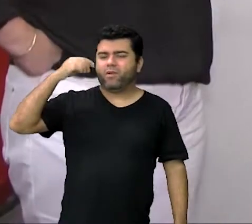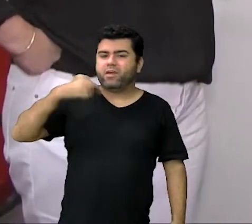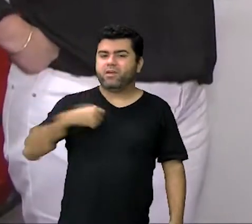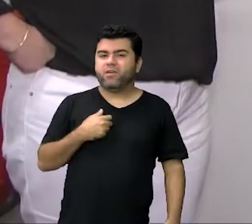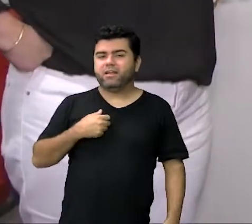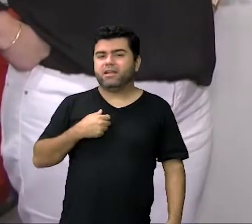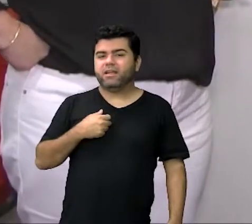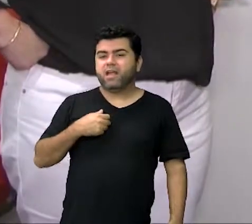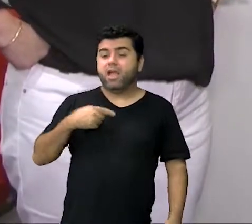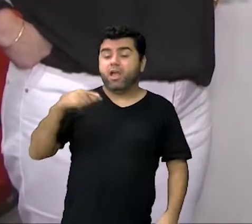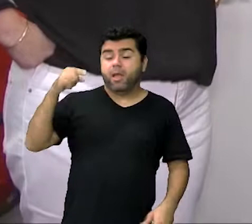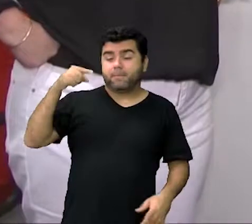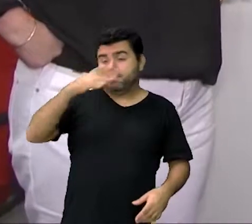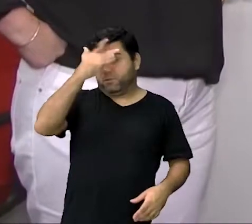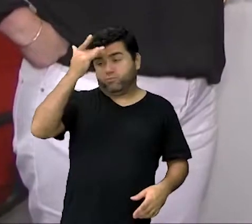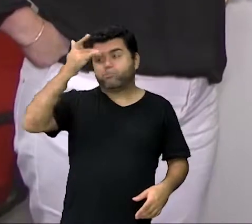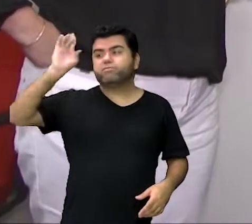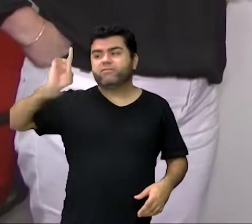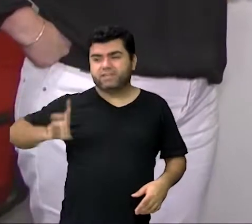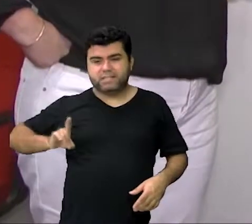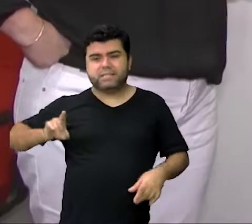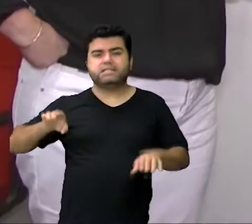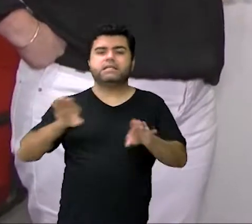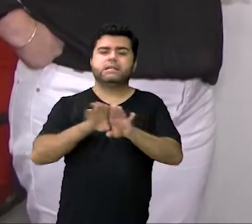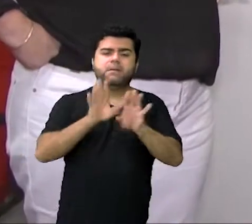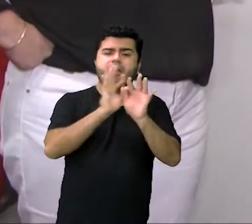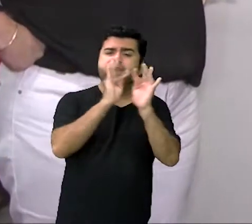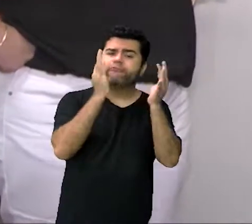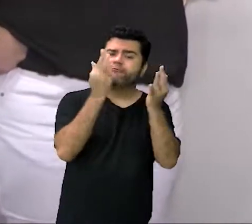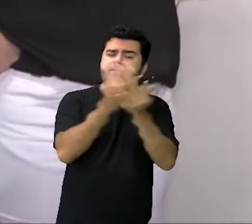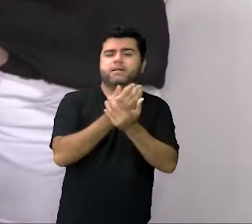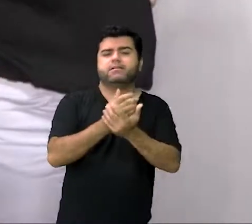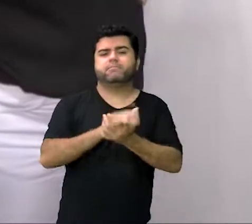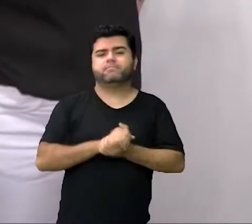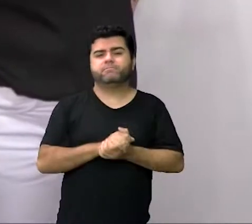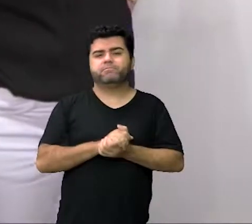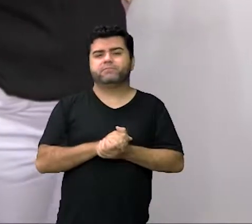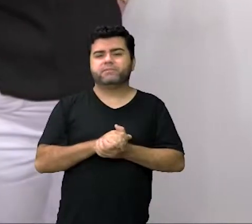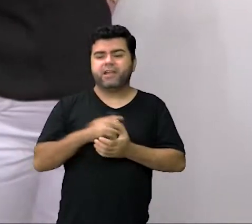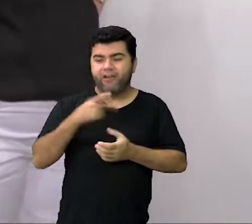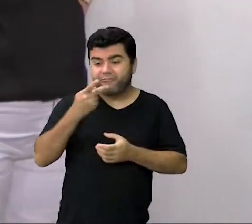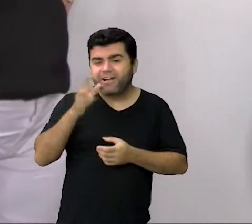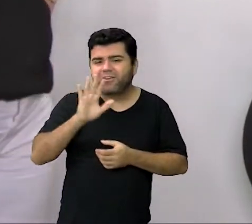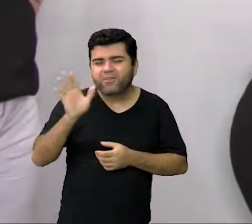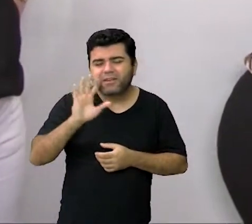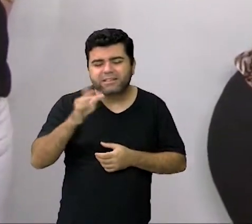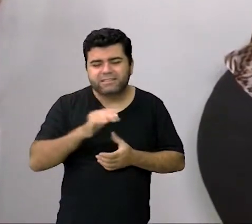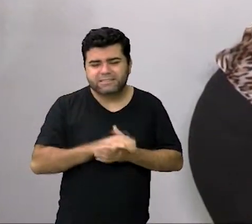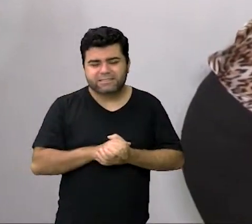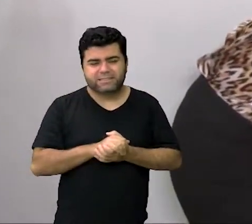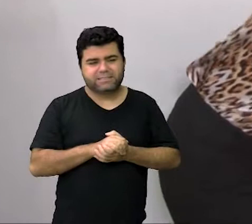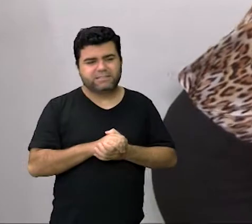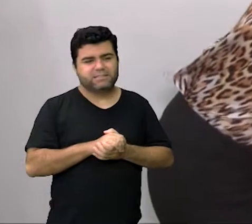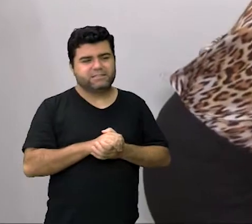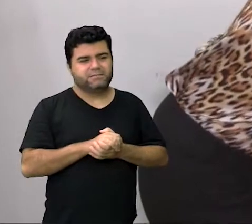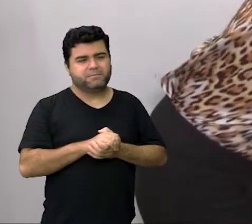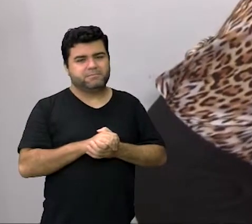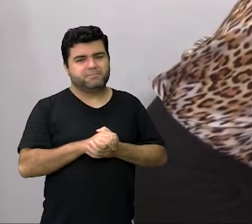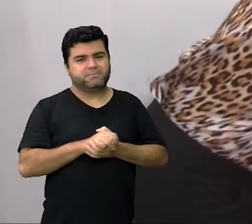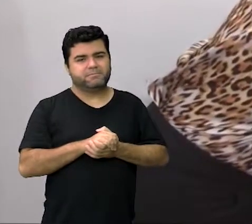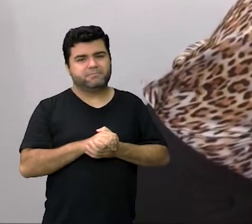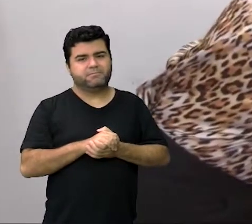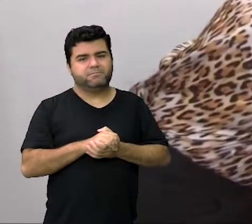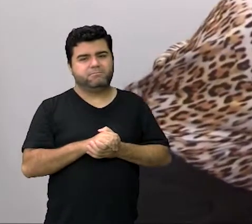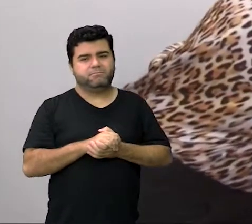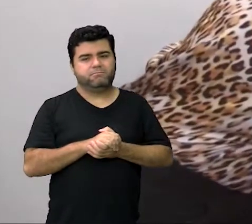tanto para a pessoa com deficiência como para seus familiares. Murilo, fala um oi para nós. O que você quer falar? Lá para a